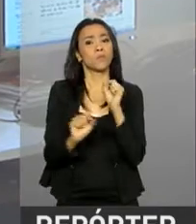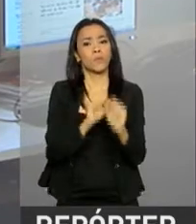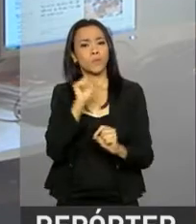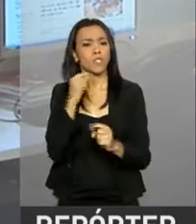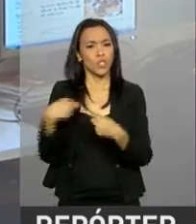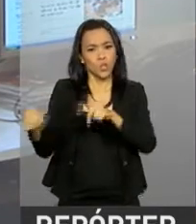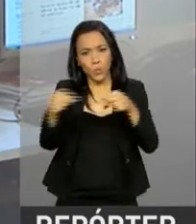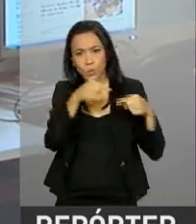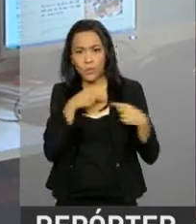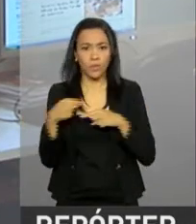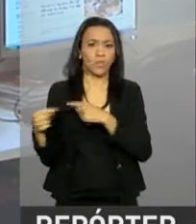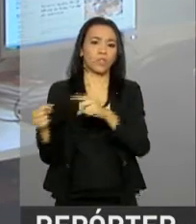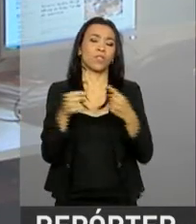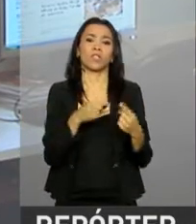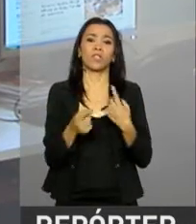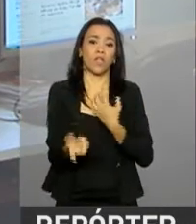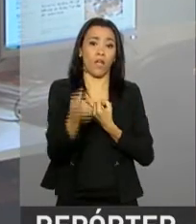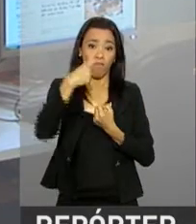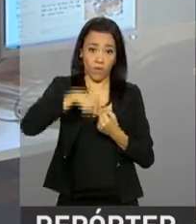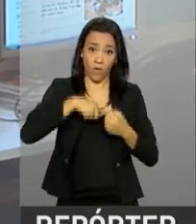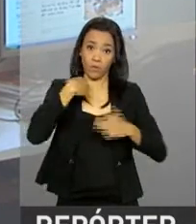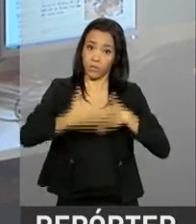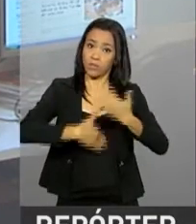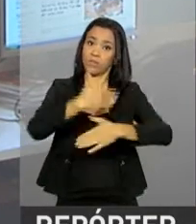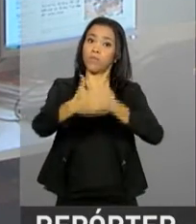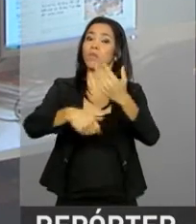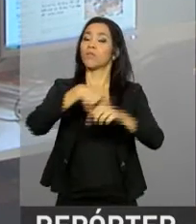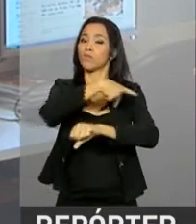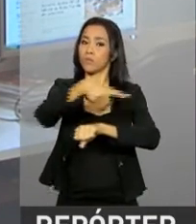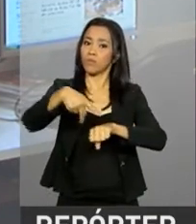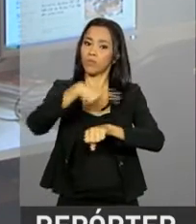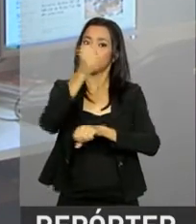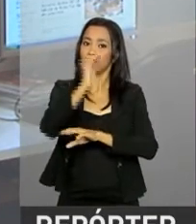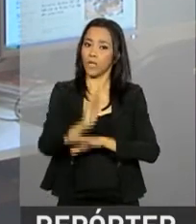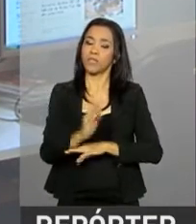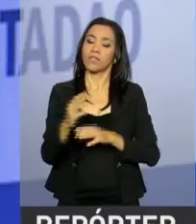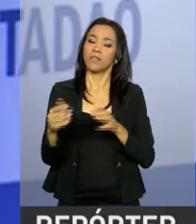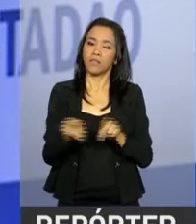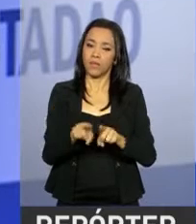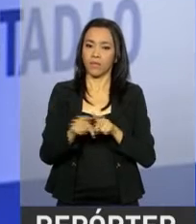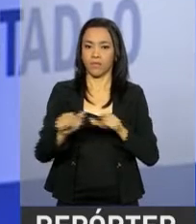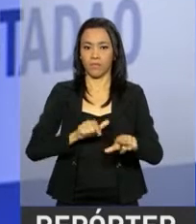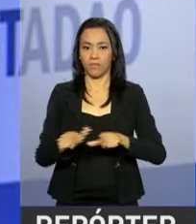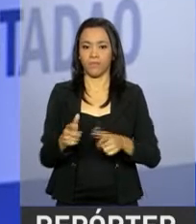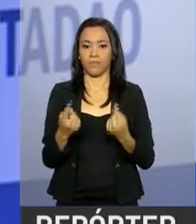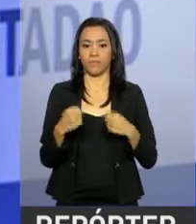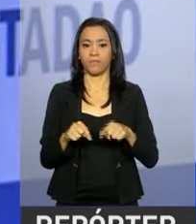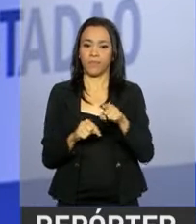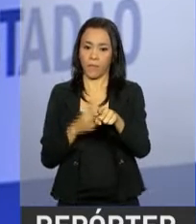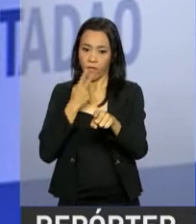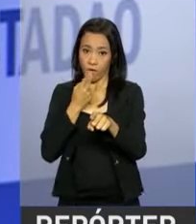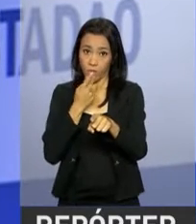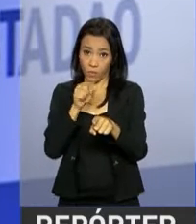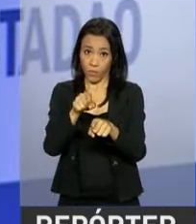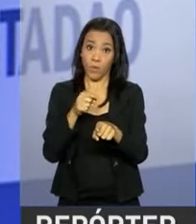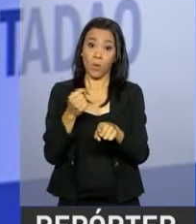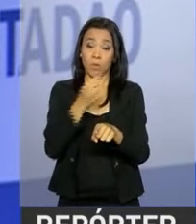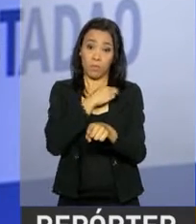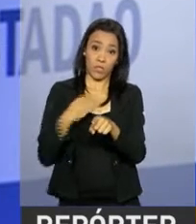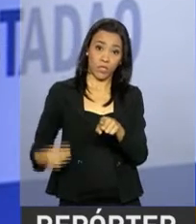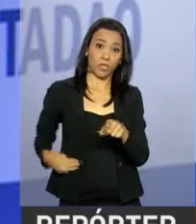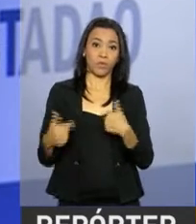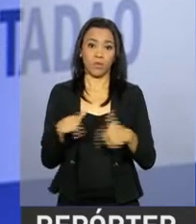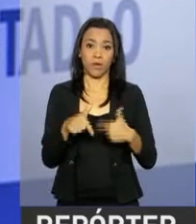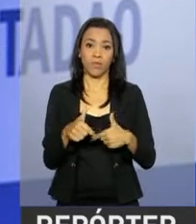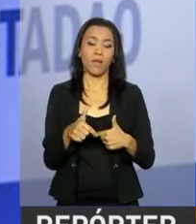discutir a retomada do crescimento do país e as relações de trabalho segundo o ministro do trabalho ronaldo nogueira